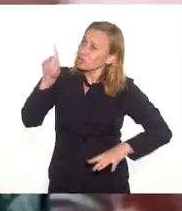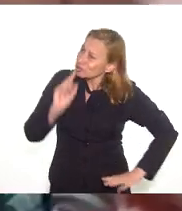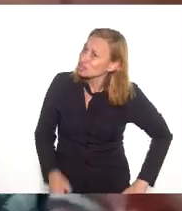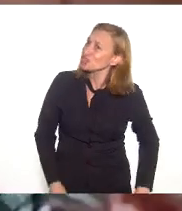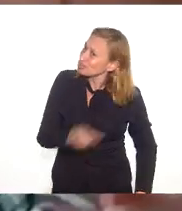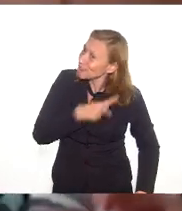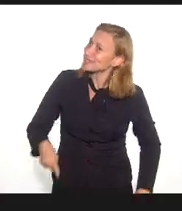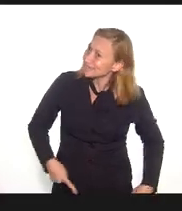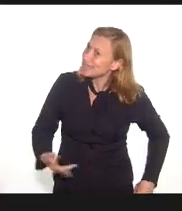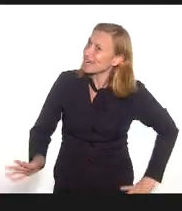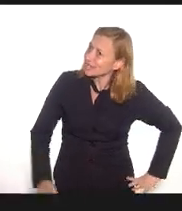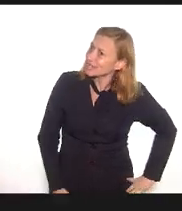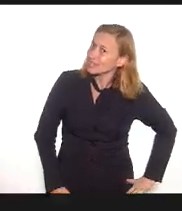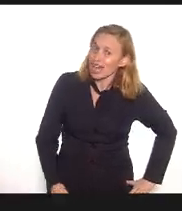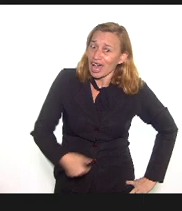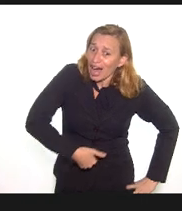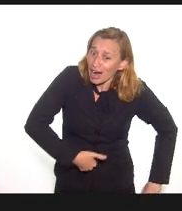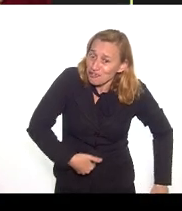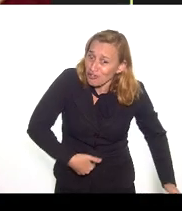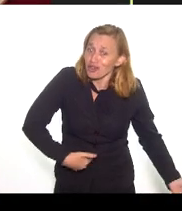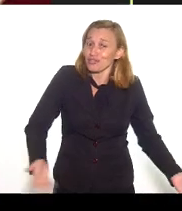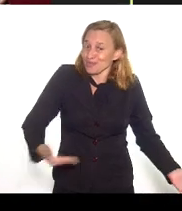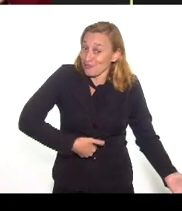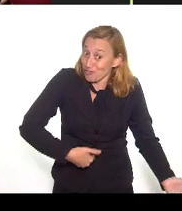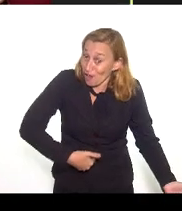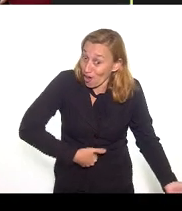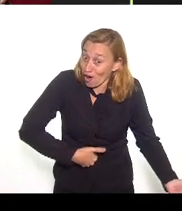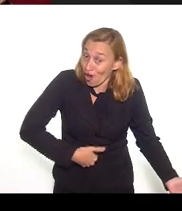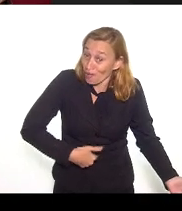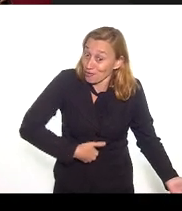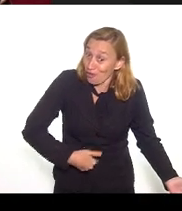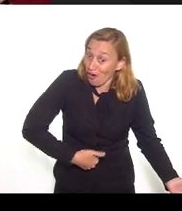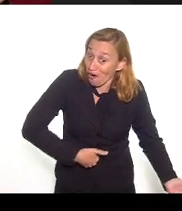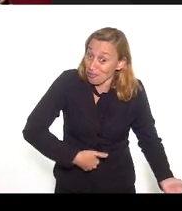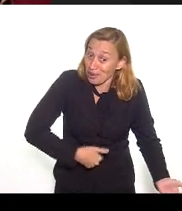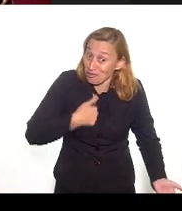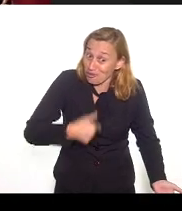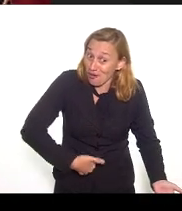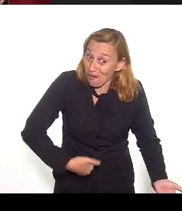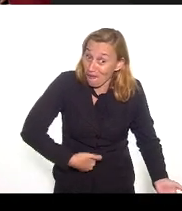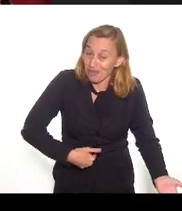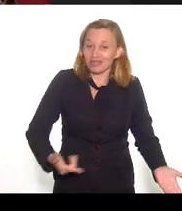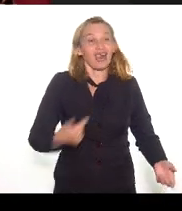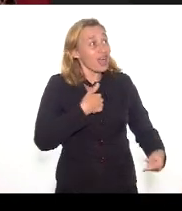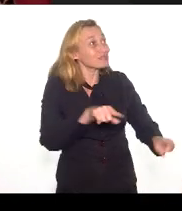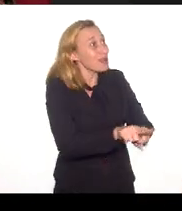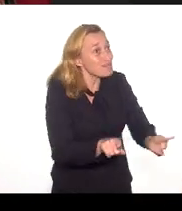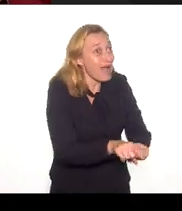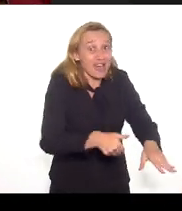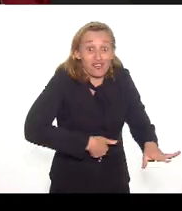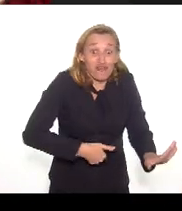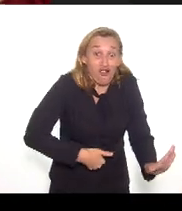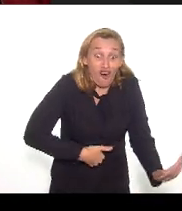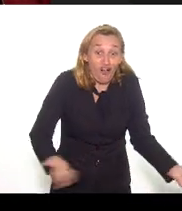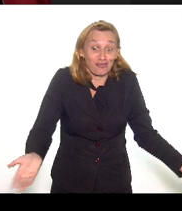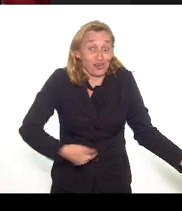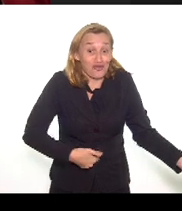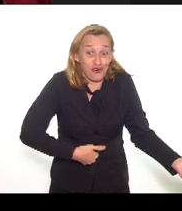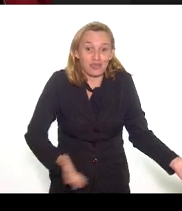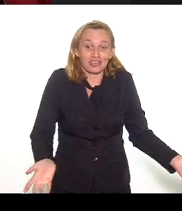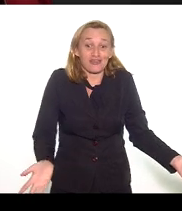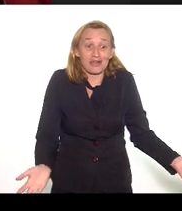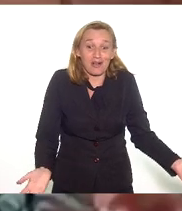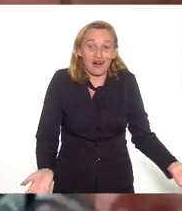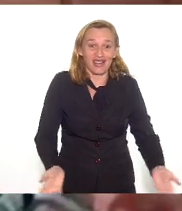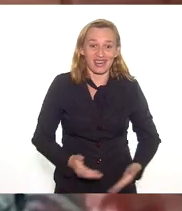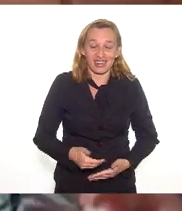aqui. É a fome, deputada Mônica. É que eu estou com fome, deputada Mônica. Pode eu também, dizer. Eu estou desesperada de fome.